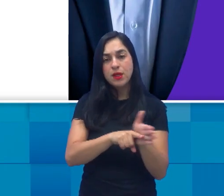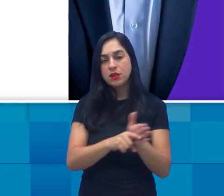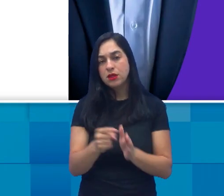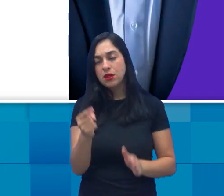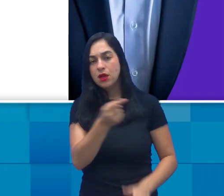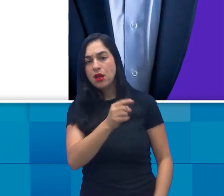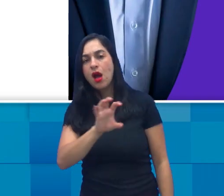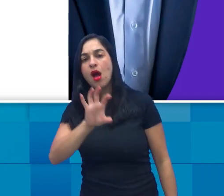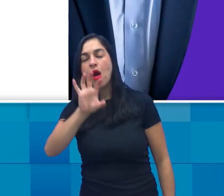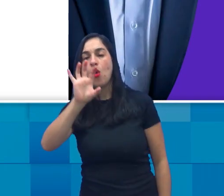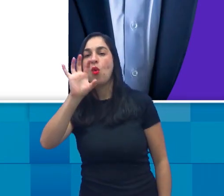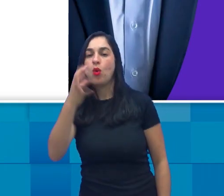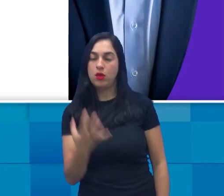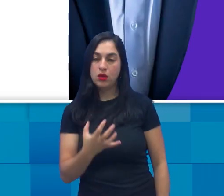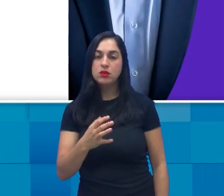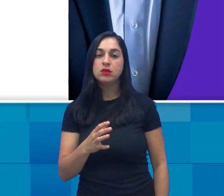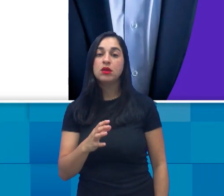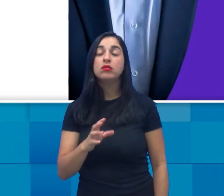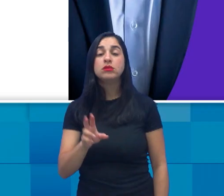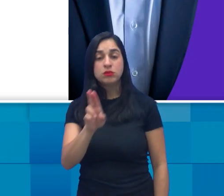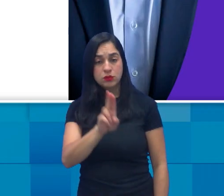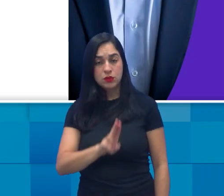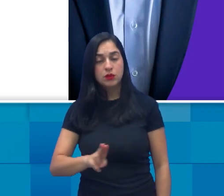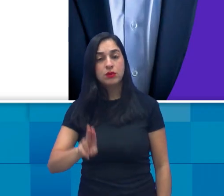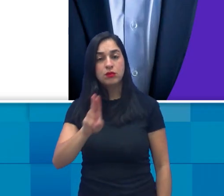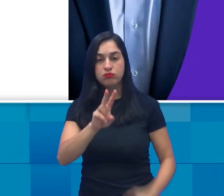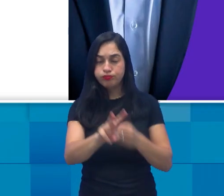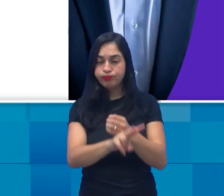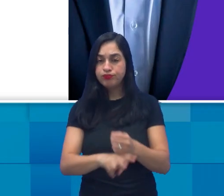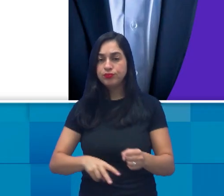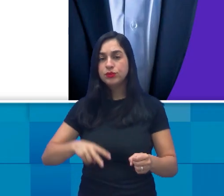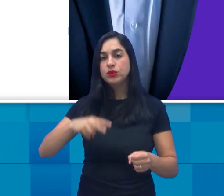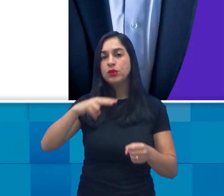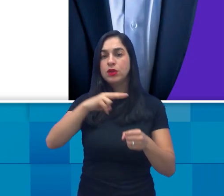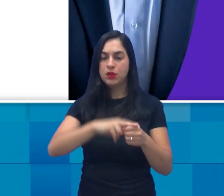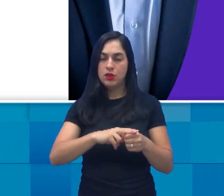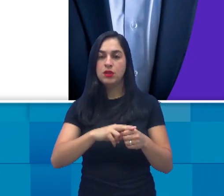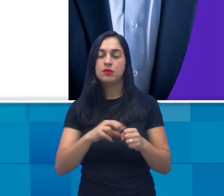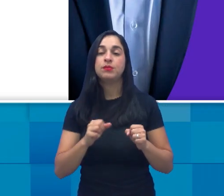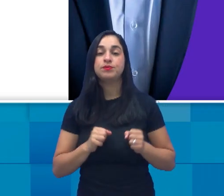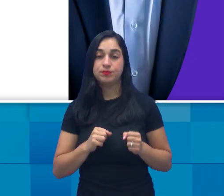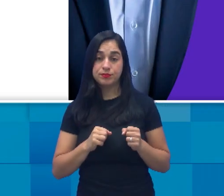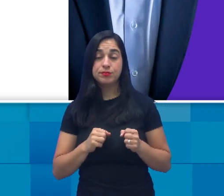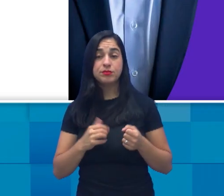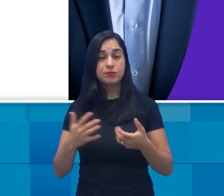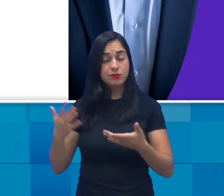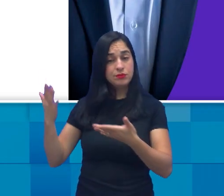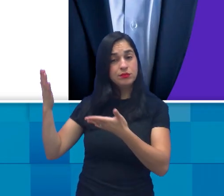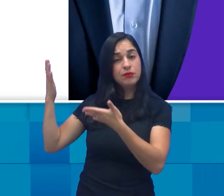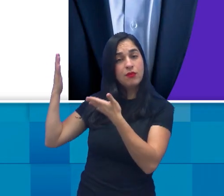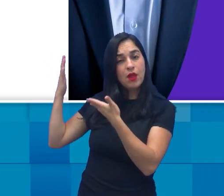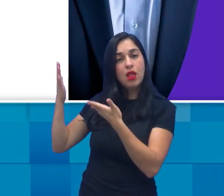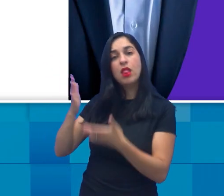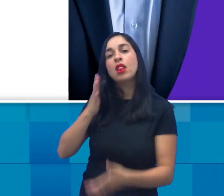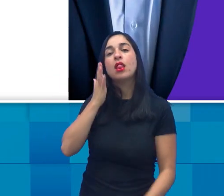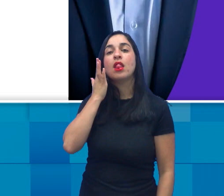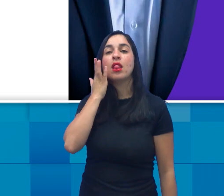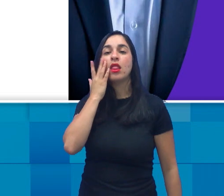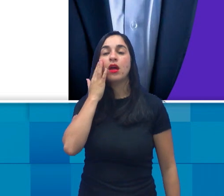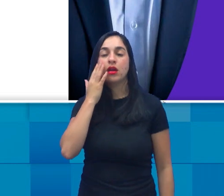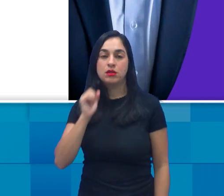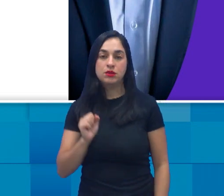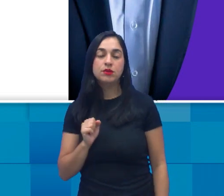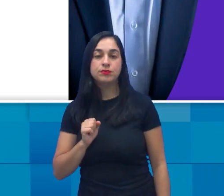que é bastante sério. Sobre o Tarcísio, o feminicídio no estado de